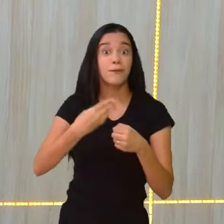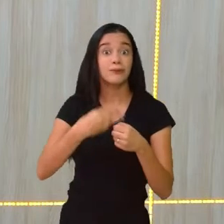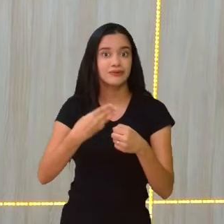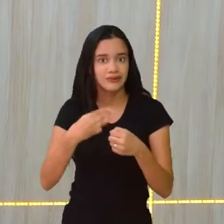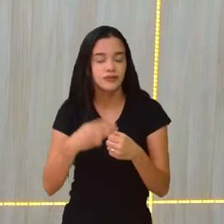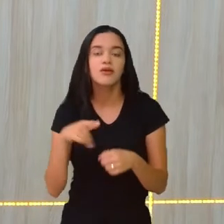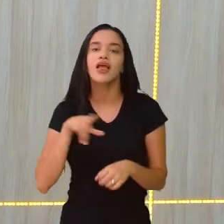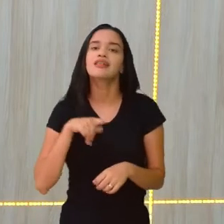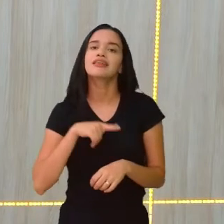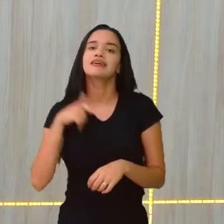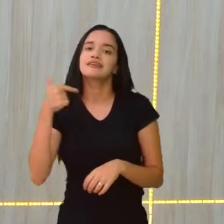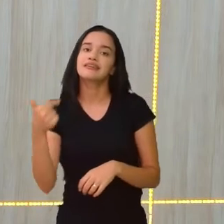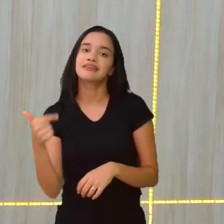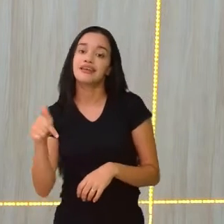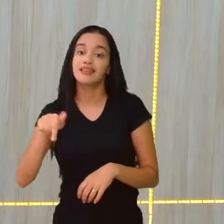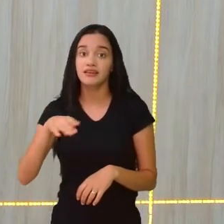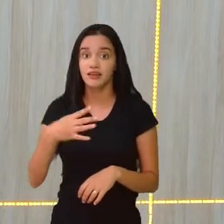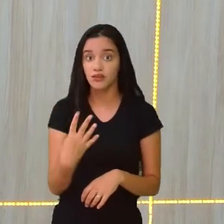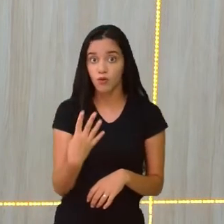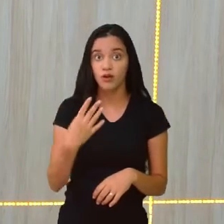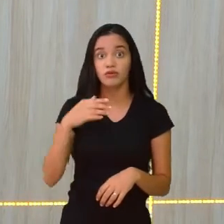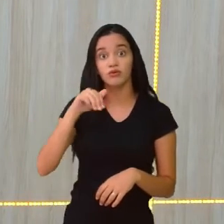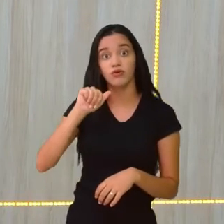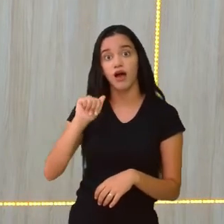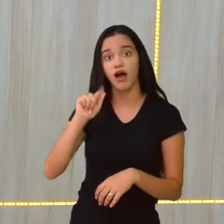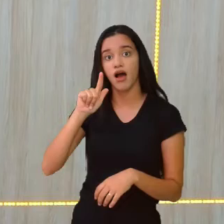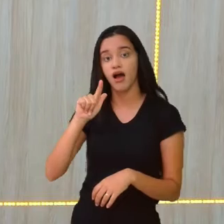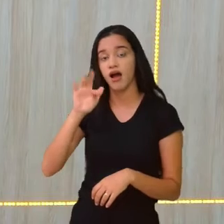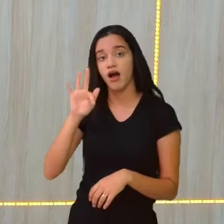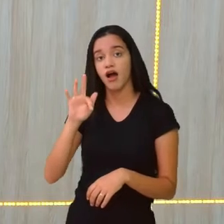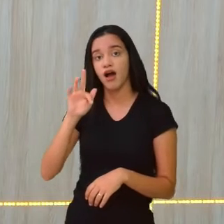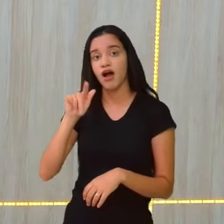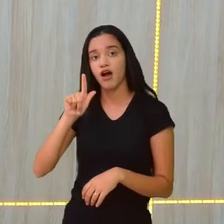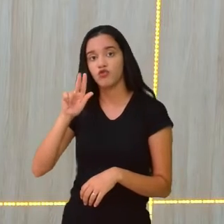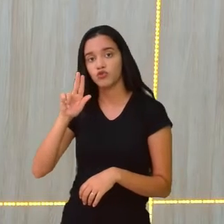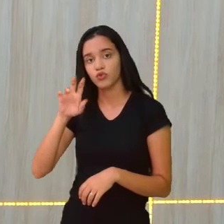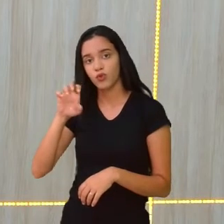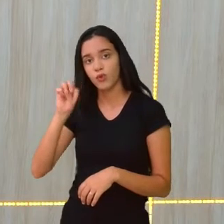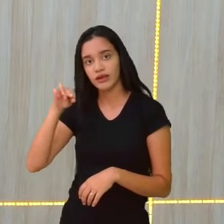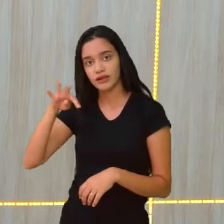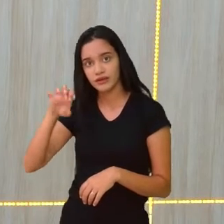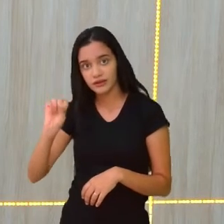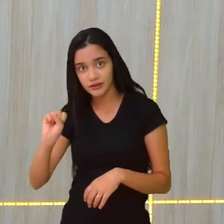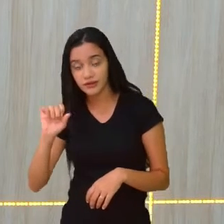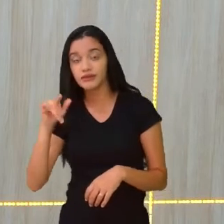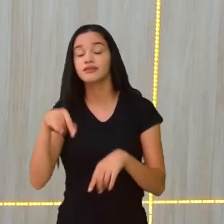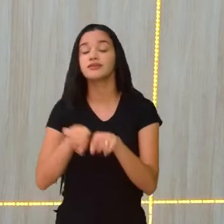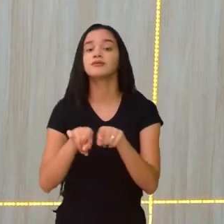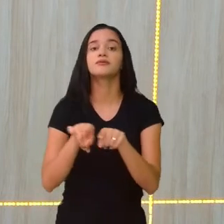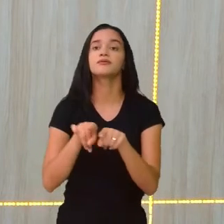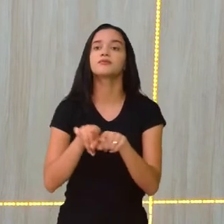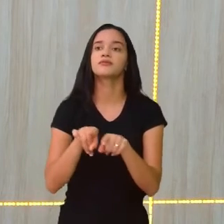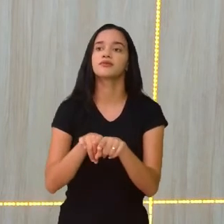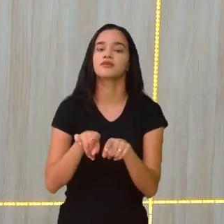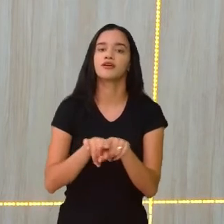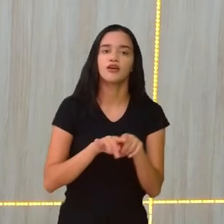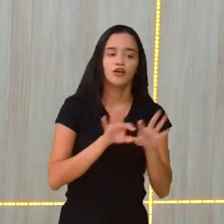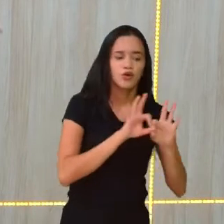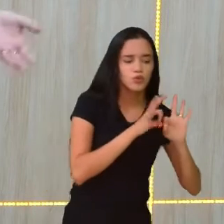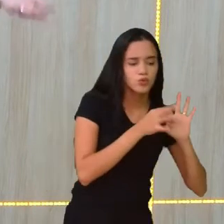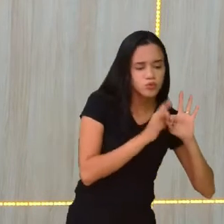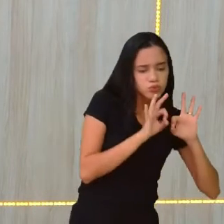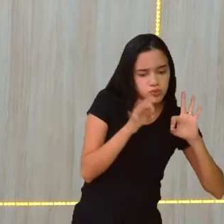tem 74 afluentes também que desaguam nele. Então, quando ele sai de Poção e Jataúba com um fiozinho de